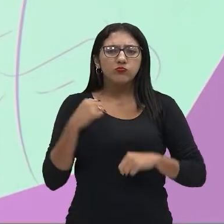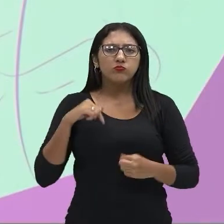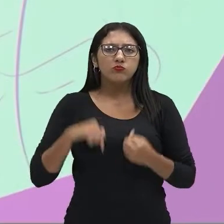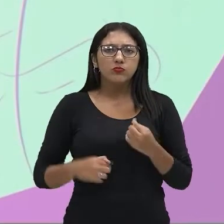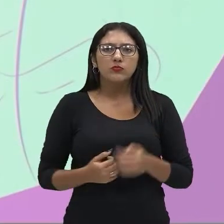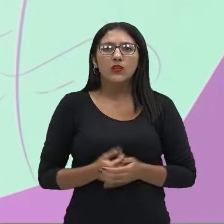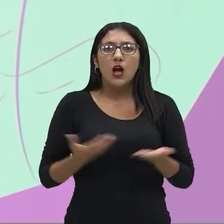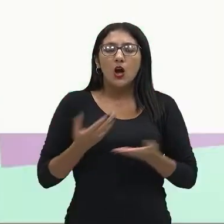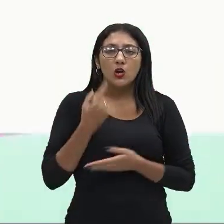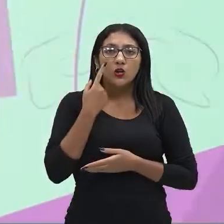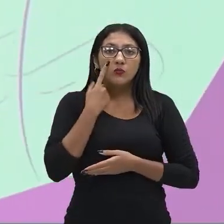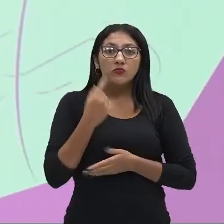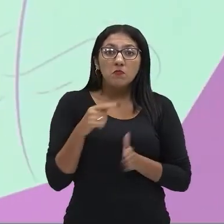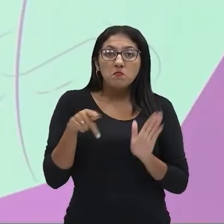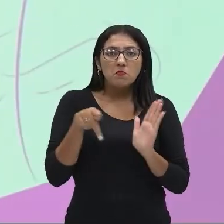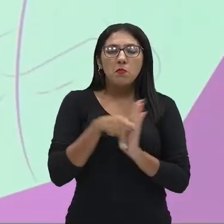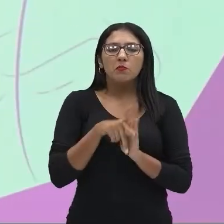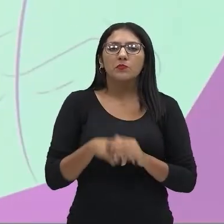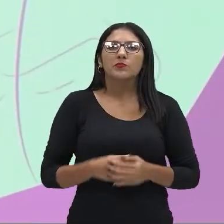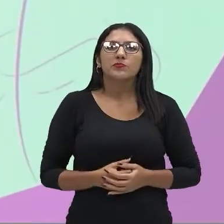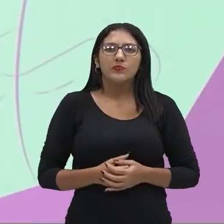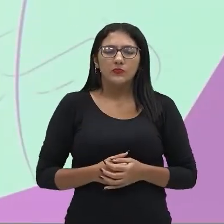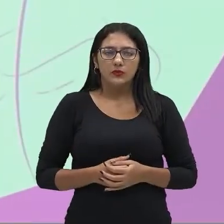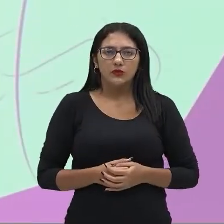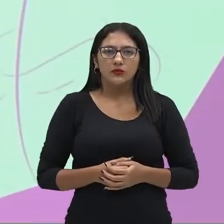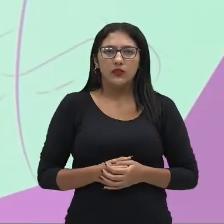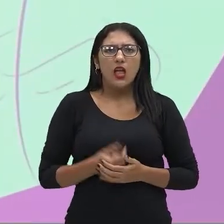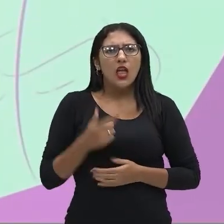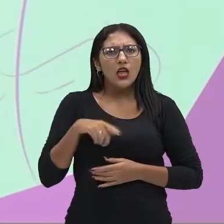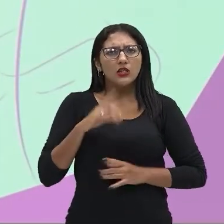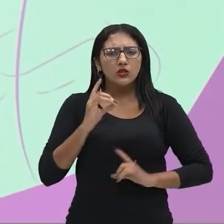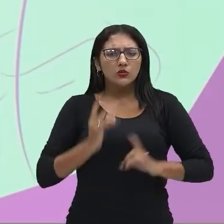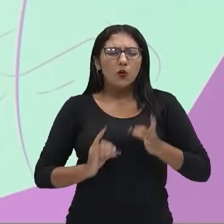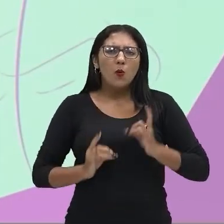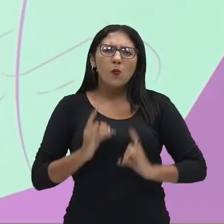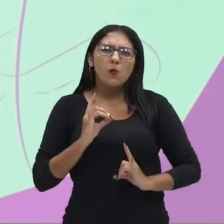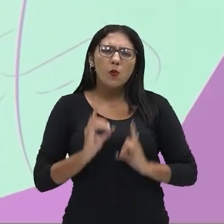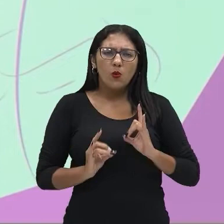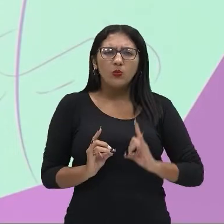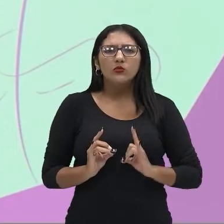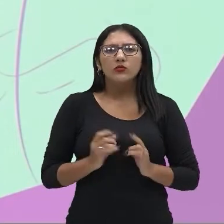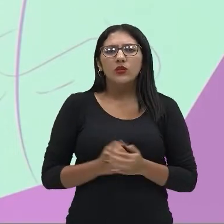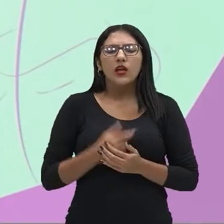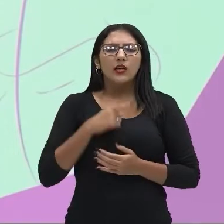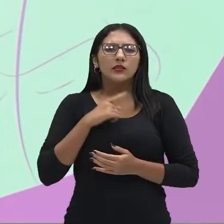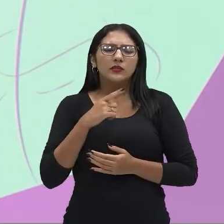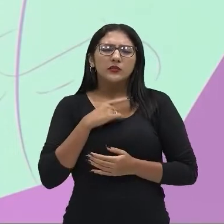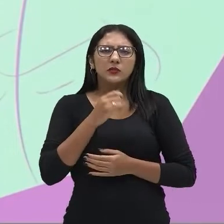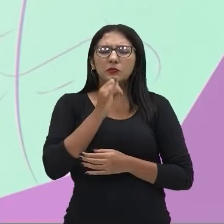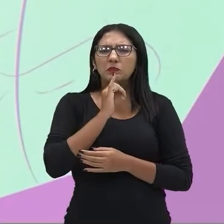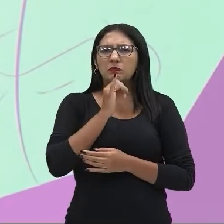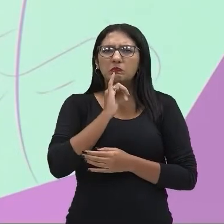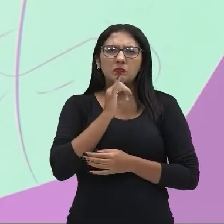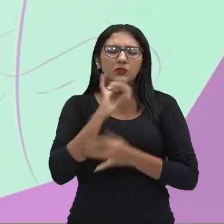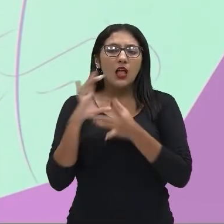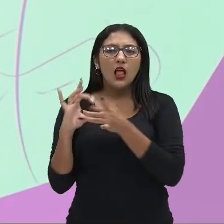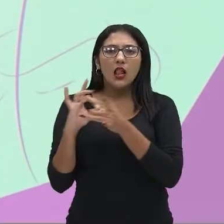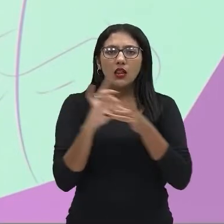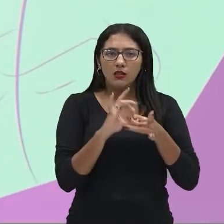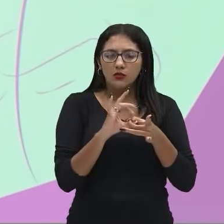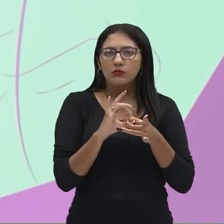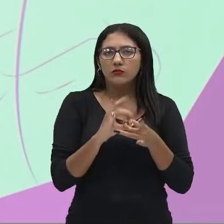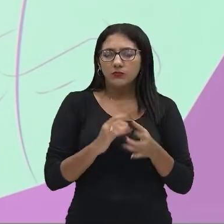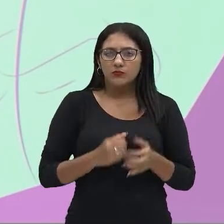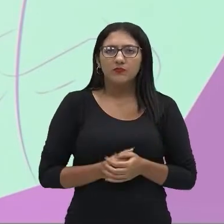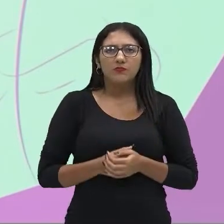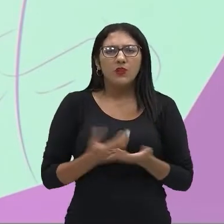de hormônios. Bem, gente, os hormônios eles são como se fossem mensageiros, tá?